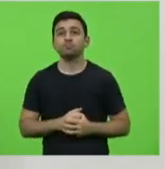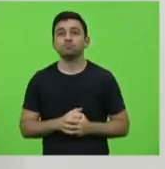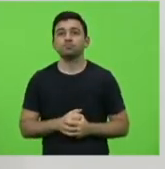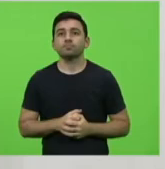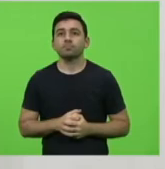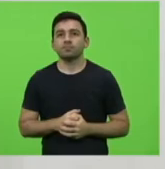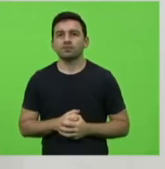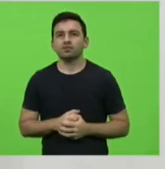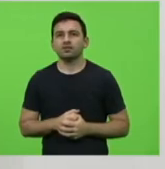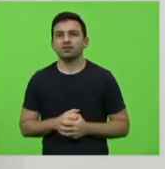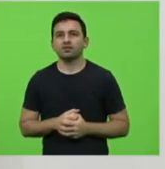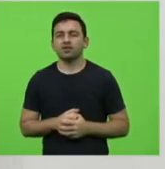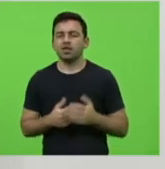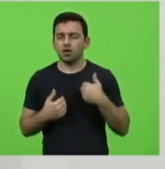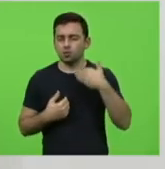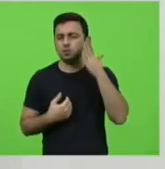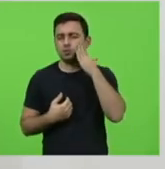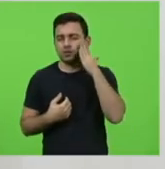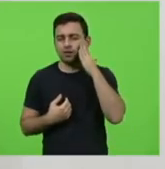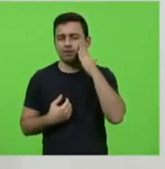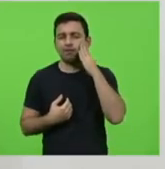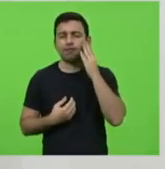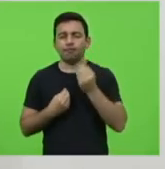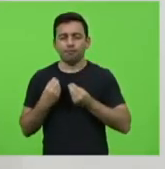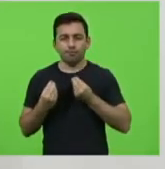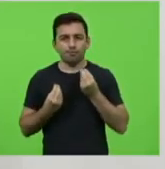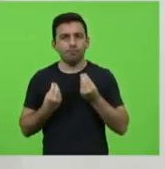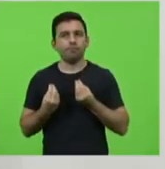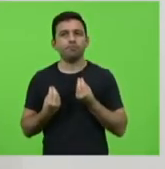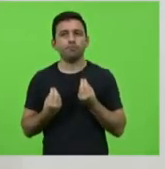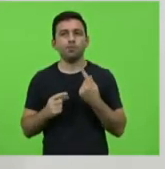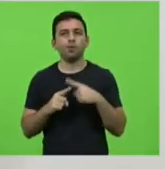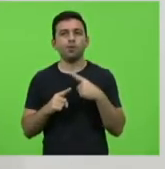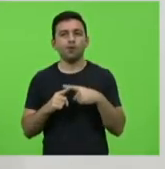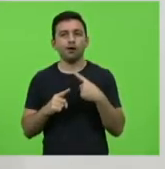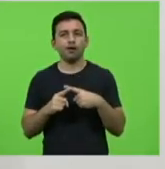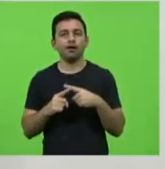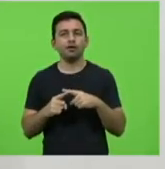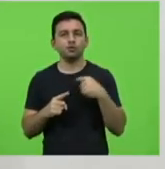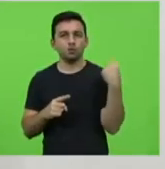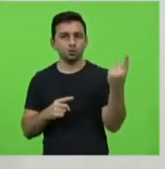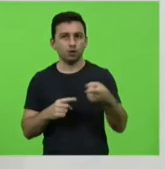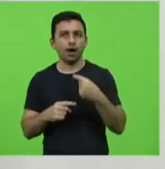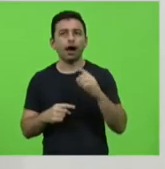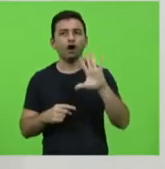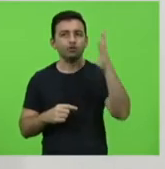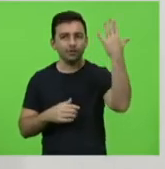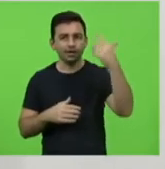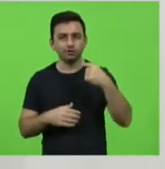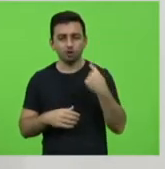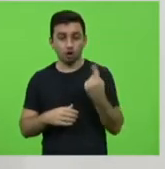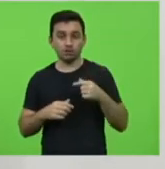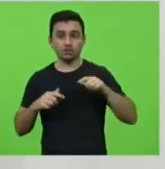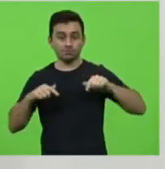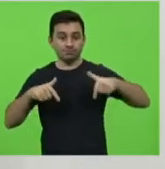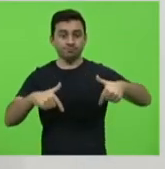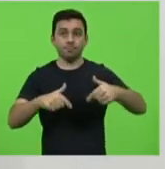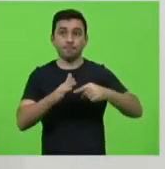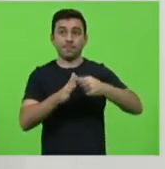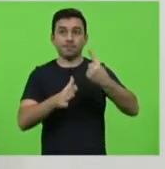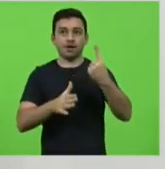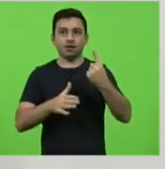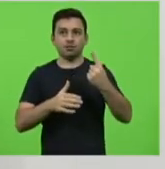sei muito bem como é isso, porque nós somos o para-choque, o senhor é um deputado